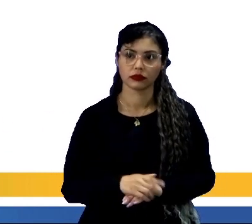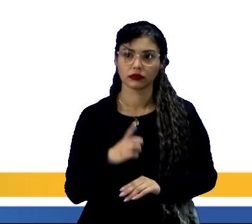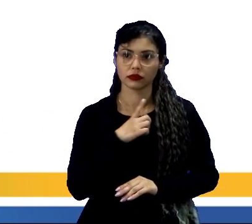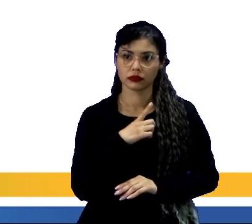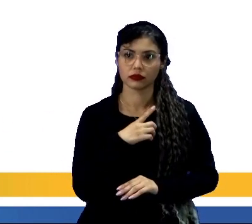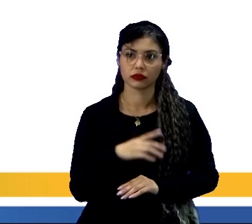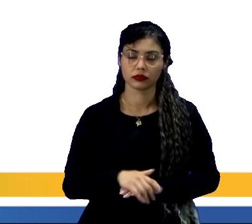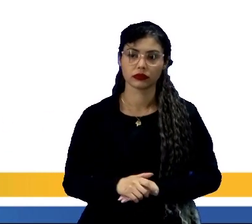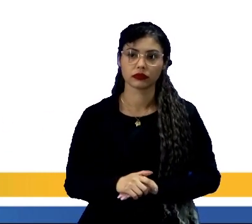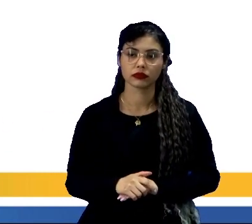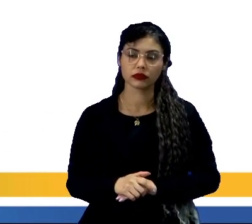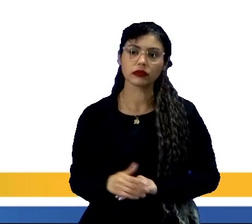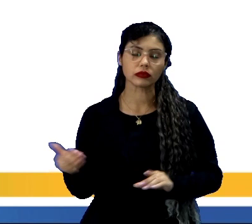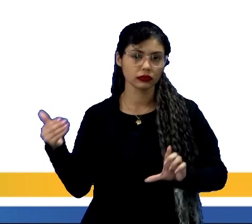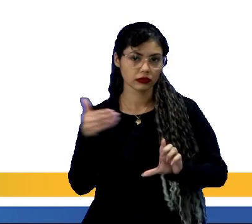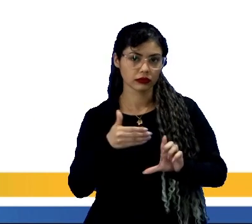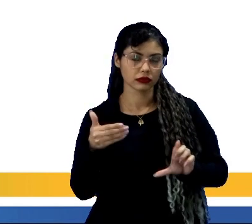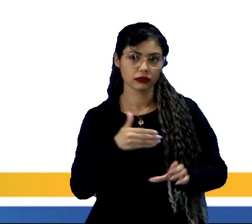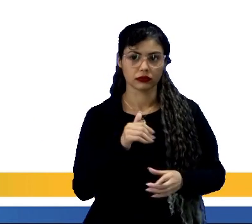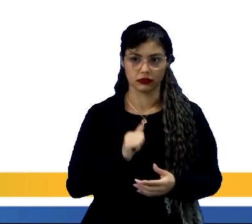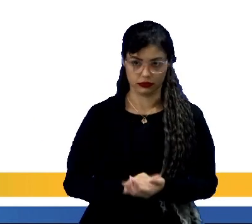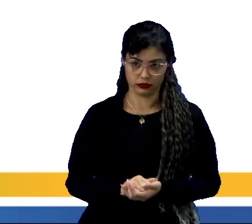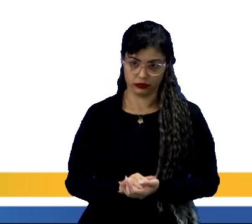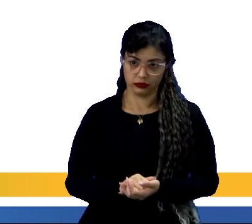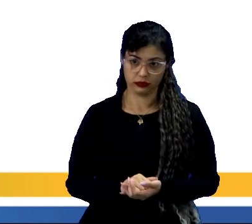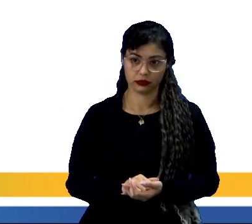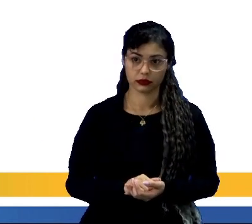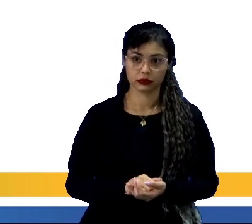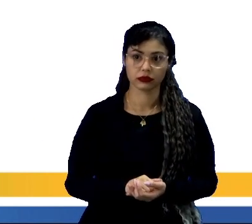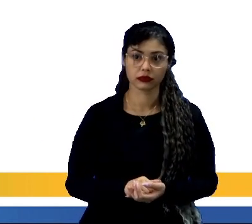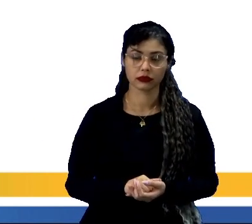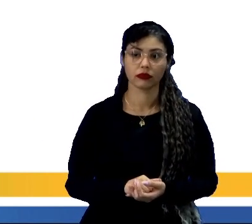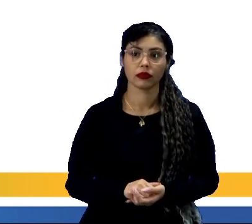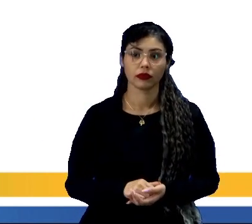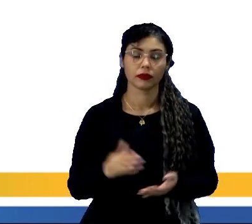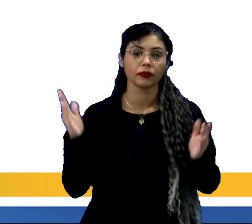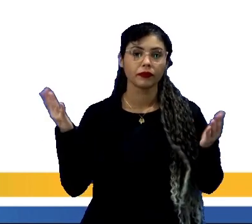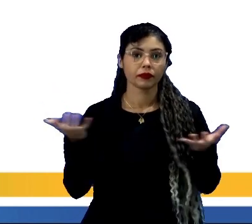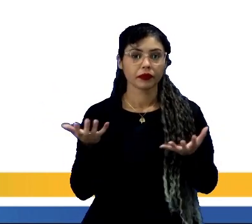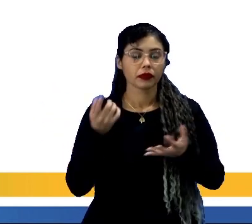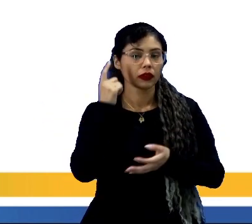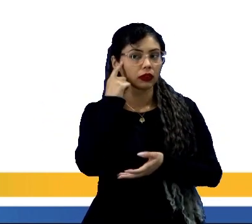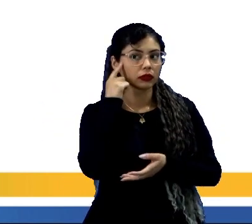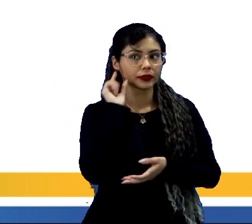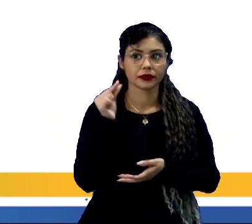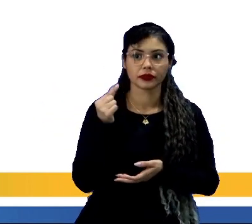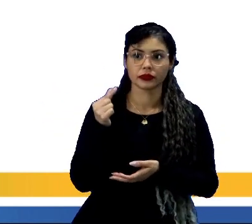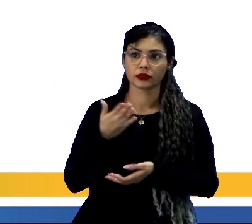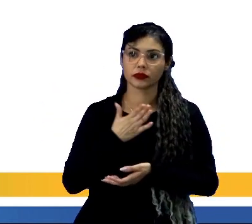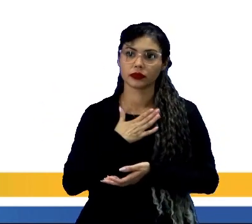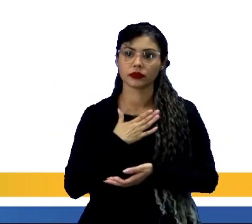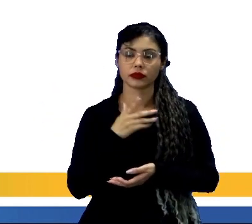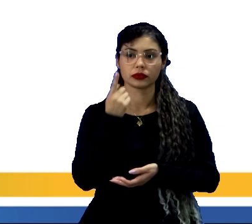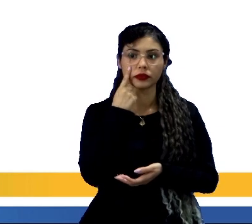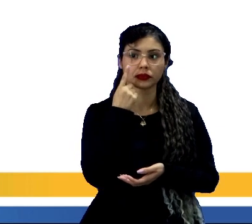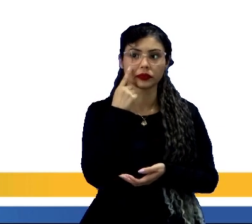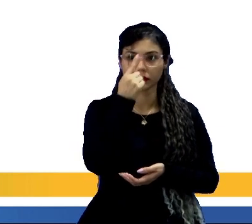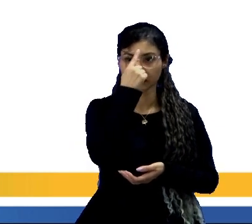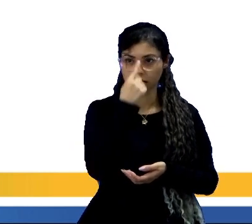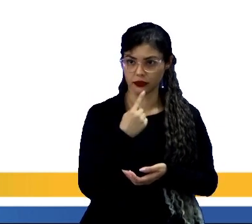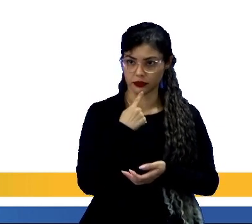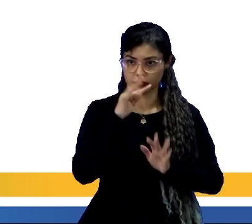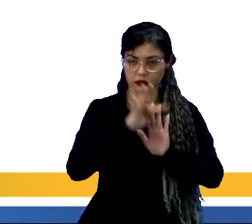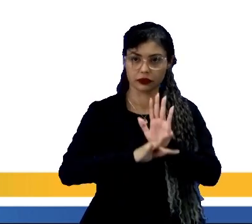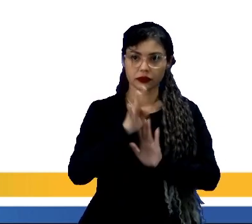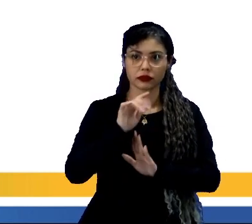e temos aí onde a gente acessou esse texto. Aí eu quero que você pense comigo, olhando para esse